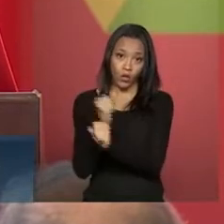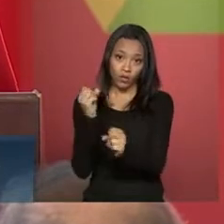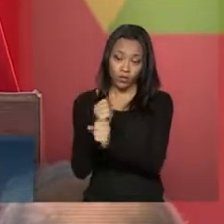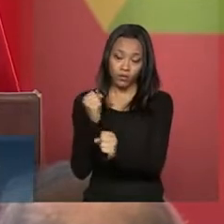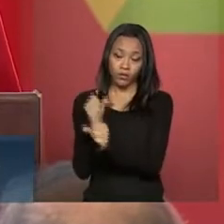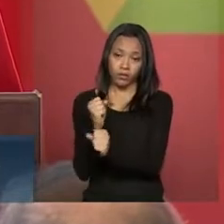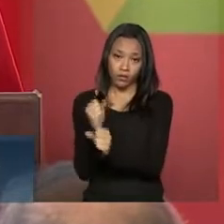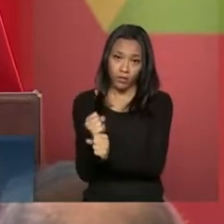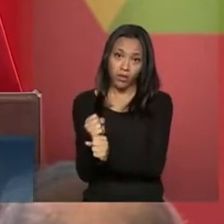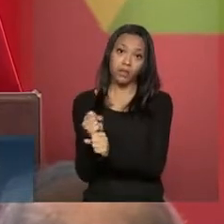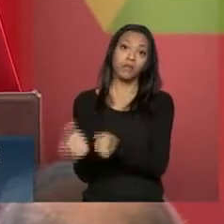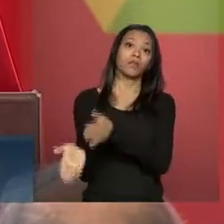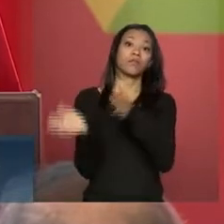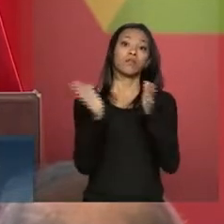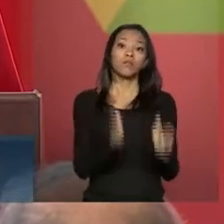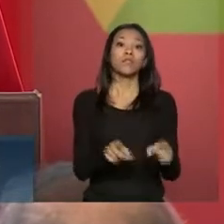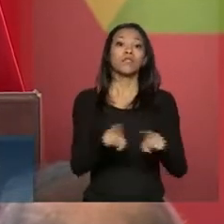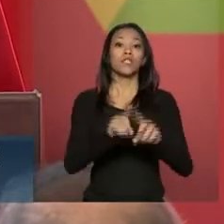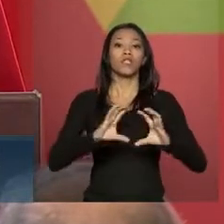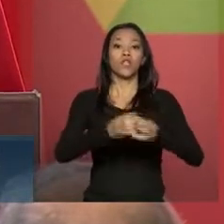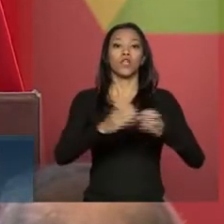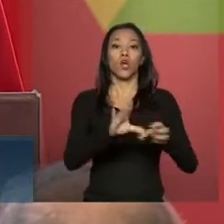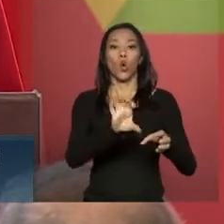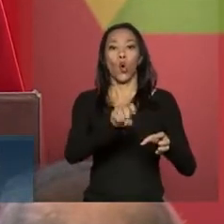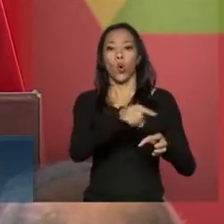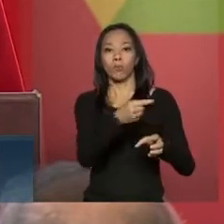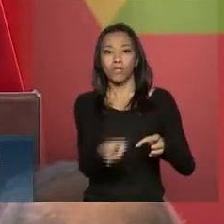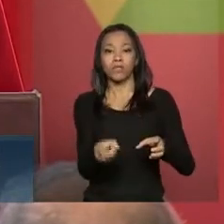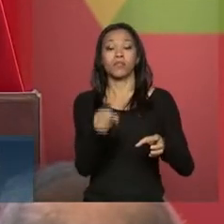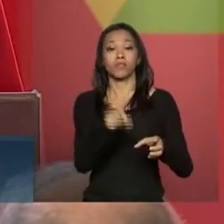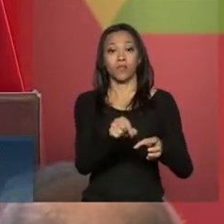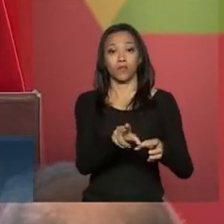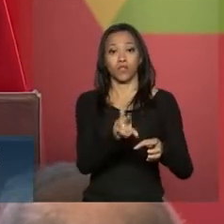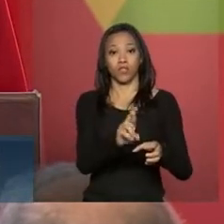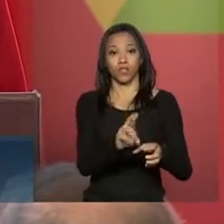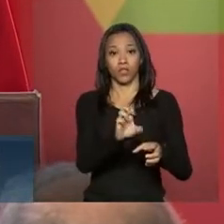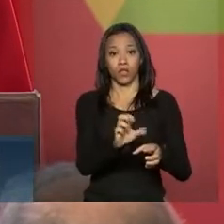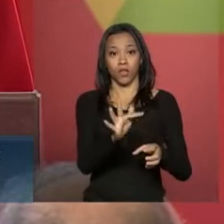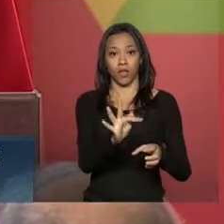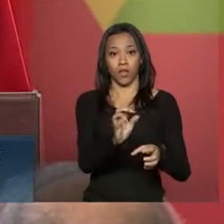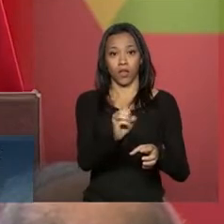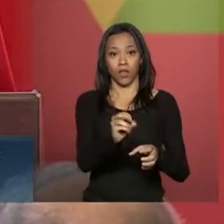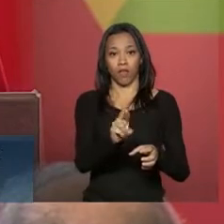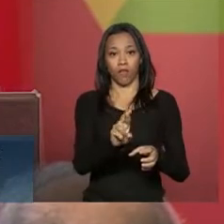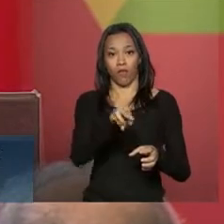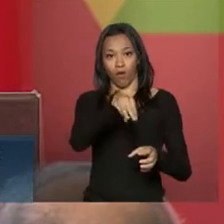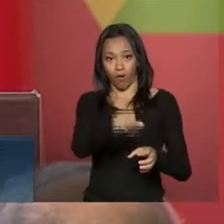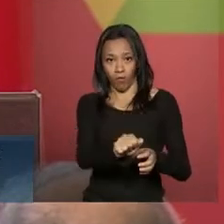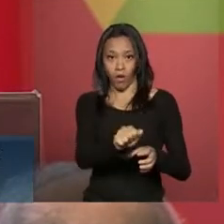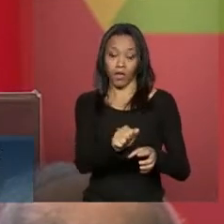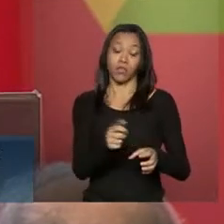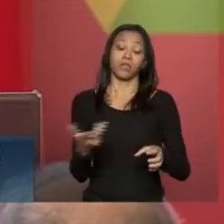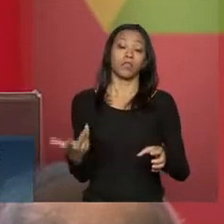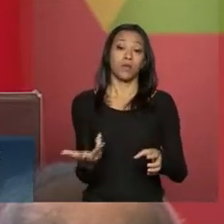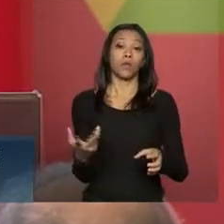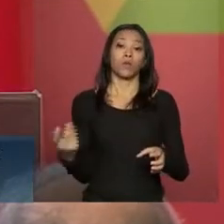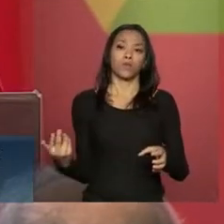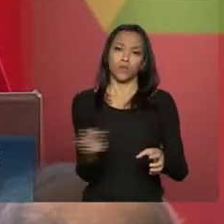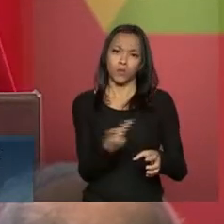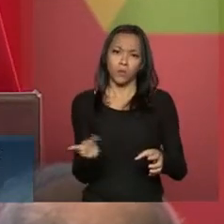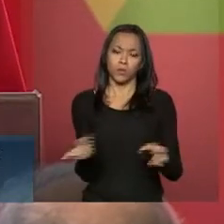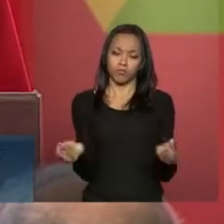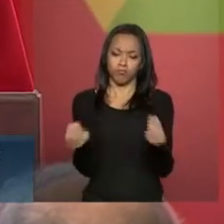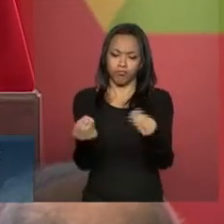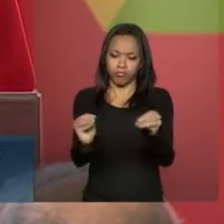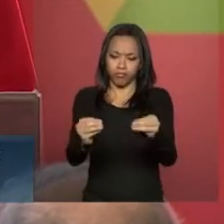Gestão e a Comissão Nacional de Desenvolvimento e Reforma, que reúne iniciativas em curso